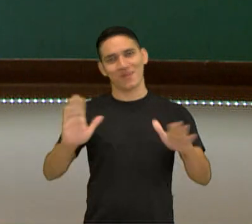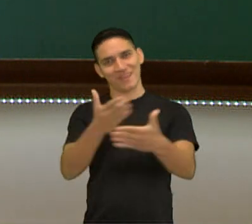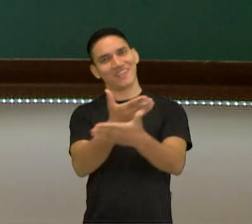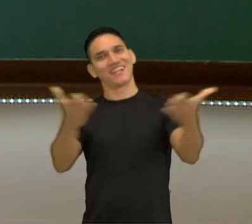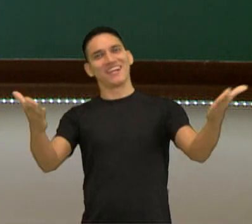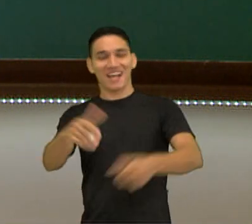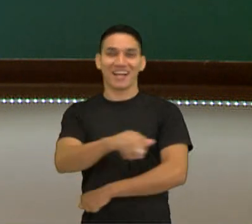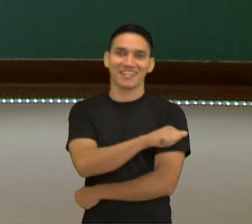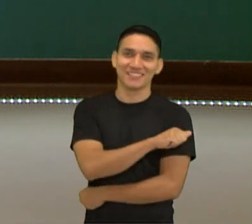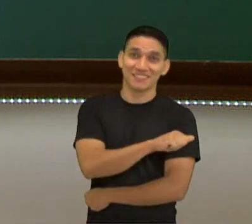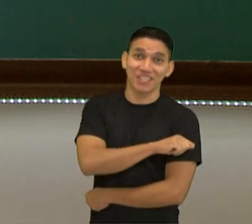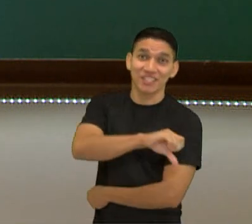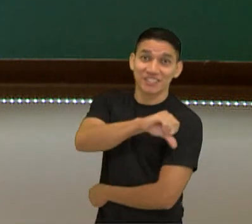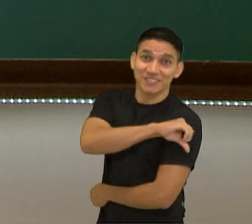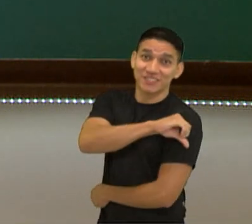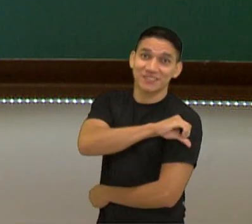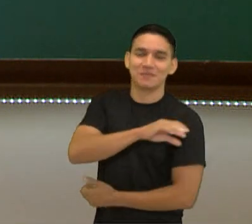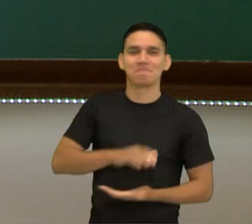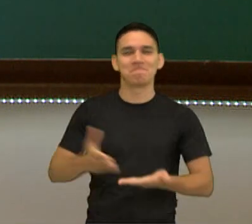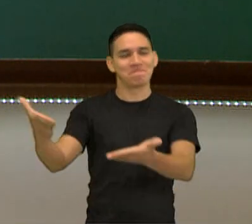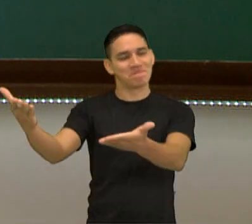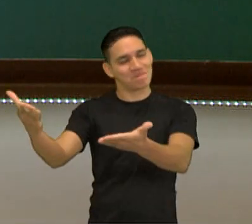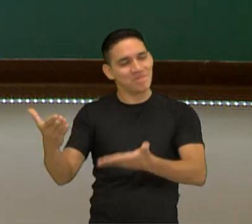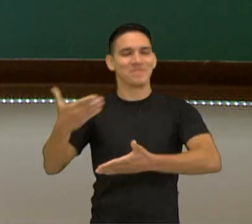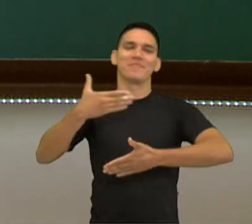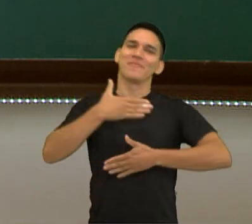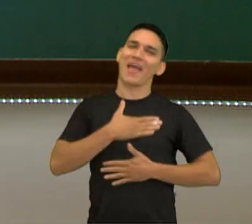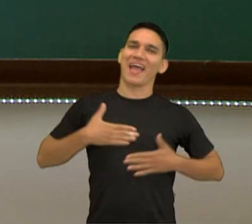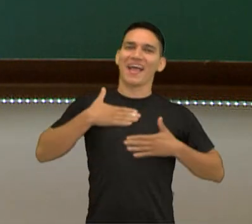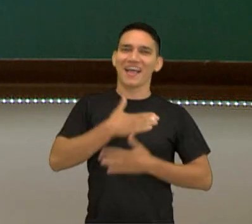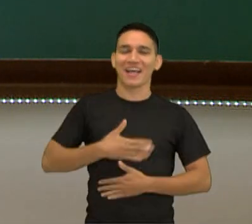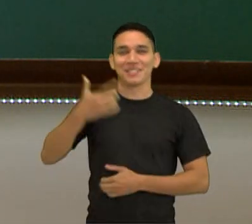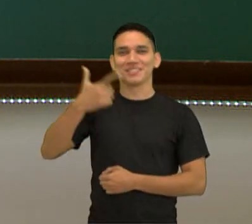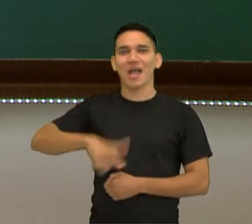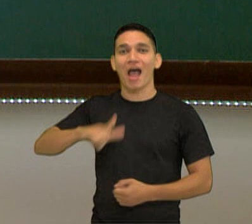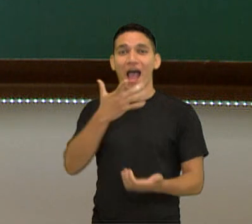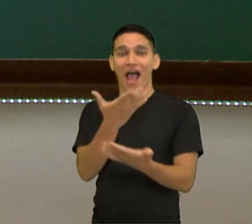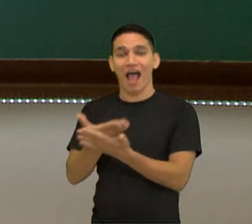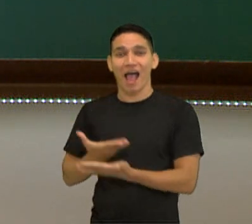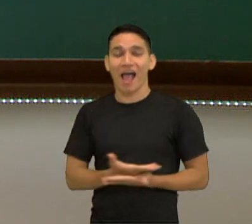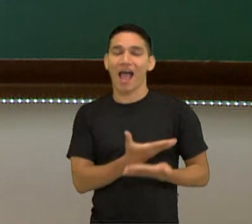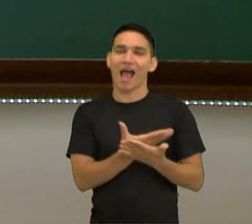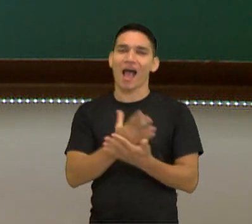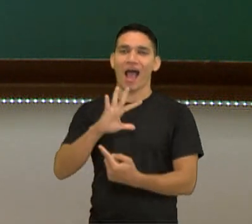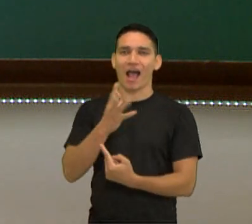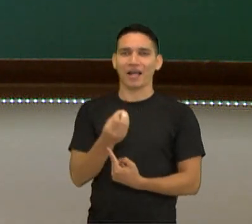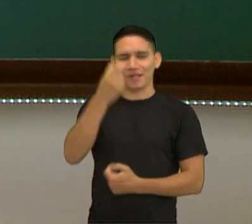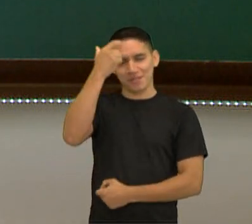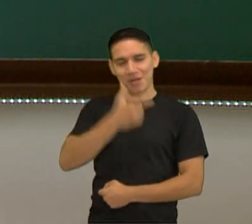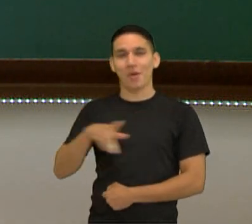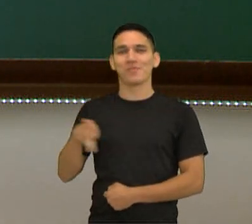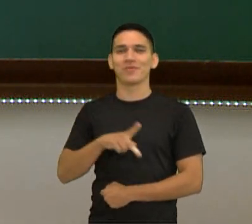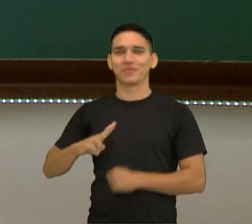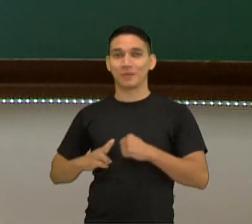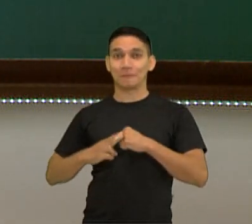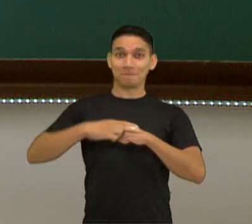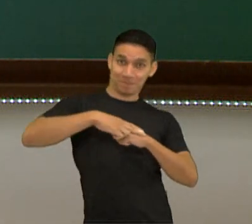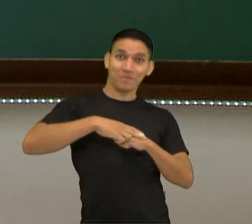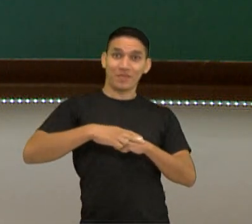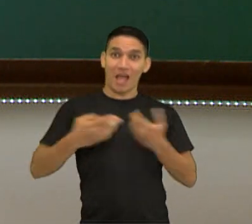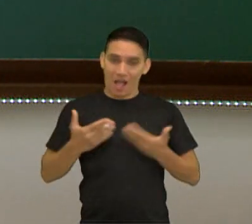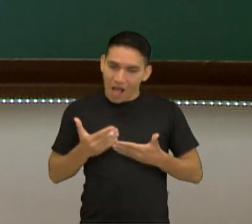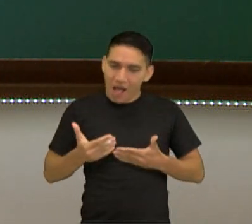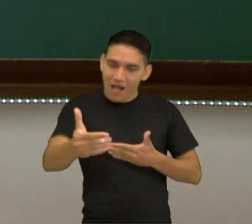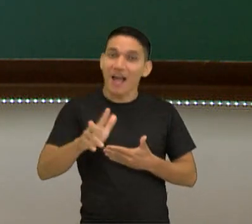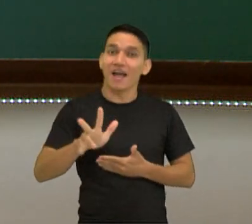Olá, estudantes do nono ano, sejam bem-vindos a mais uma aula de arte. Eu sou o professor Roberval Carvalho e nesta aula